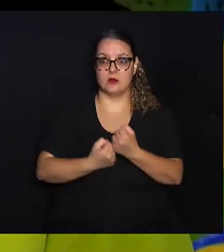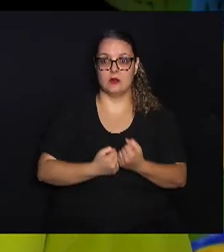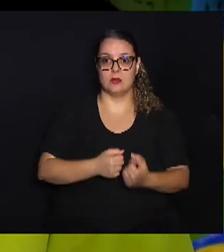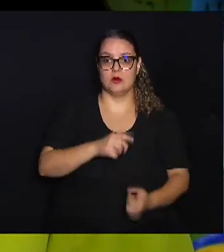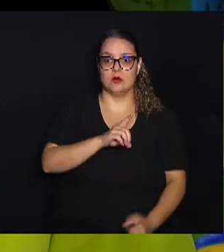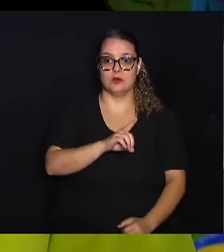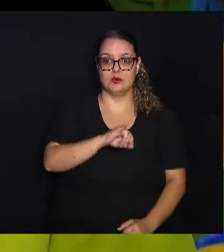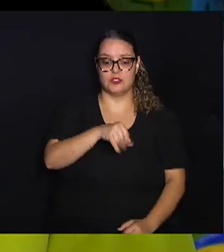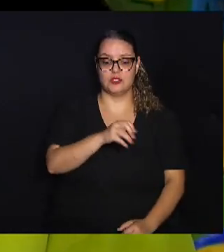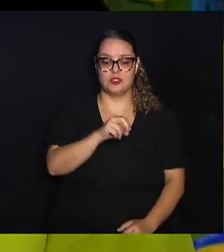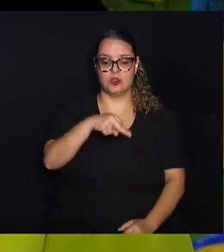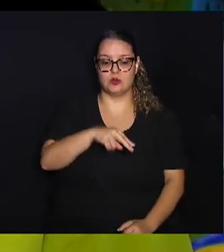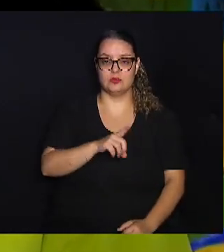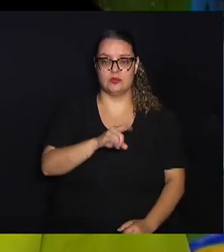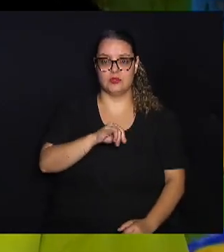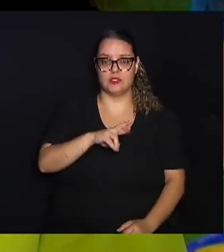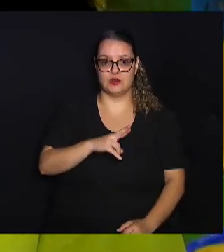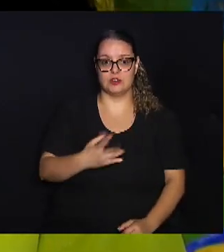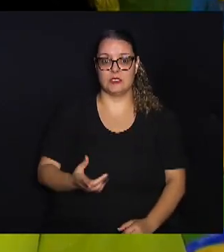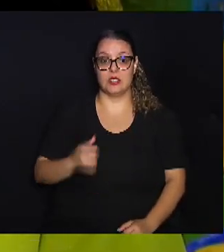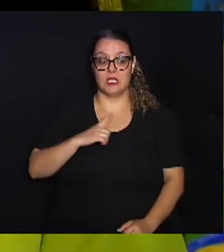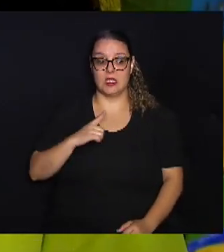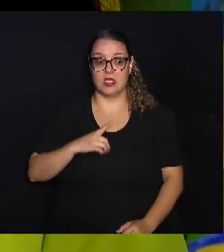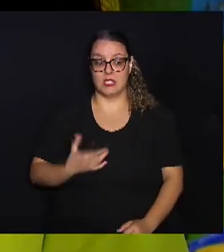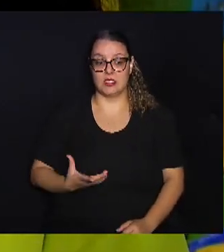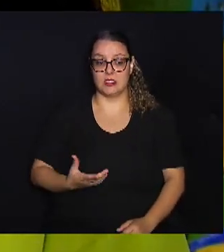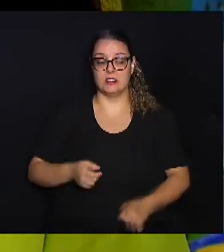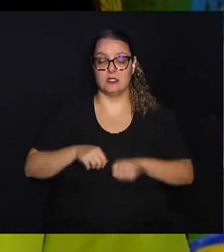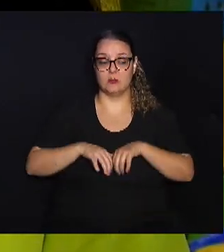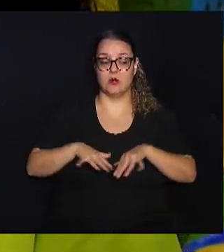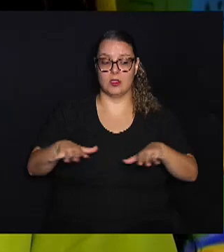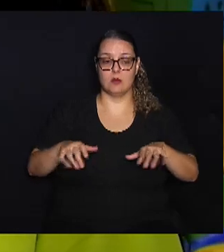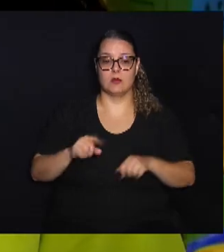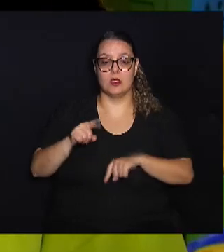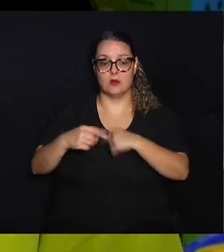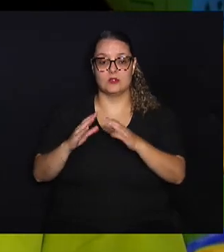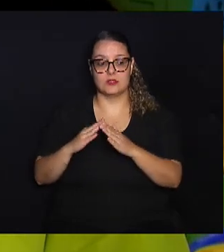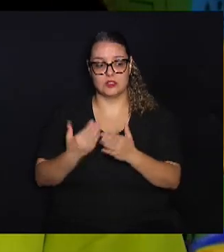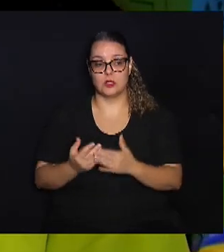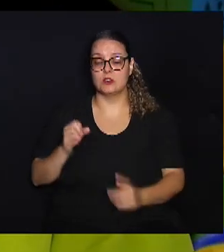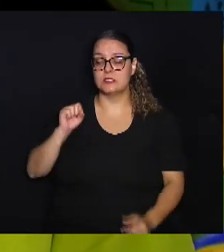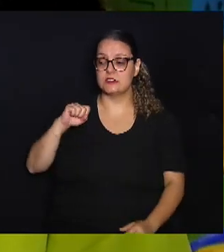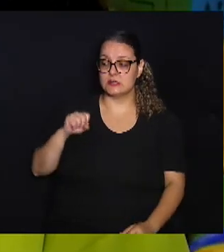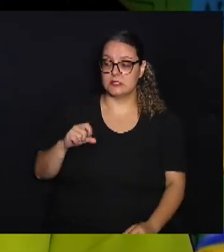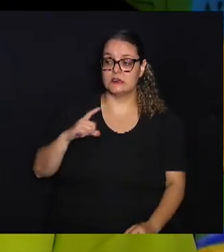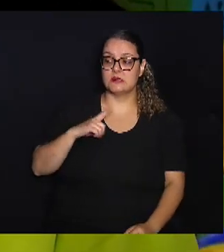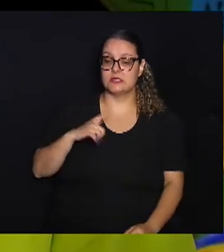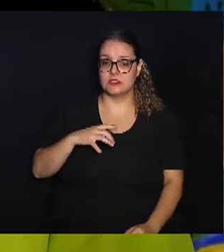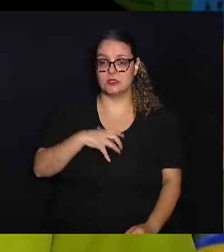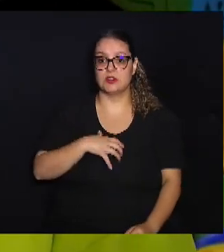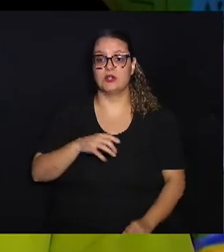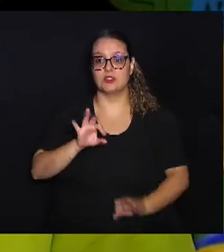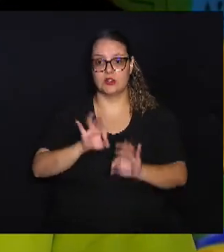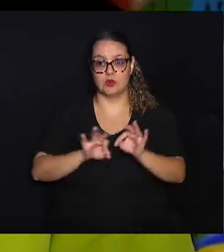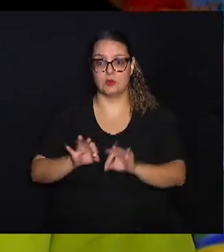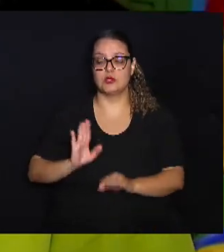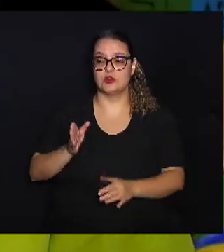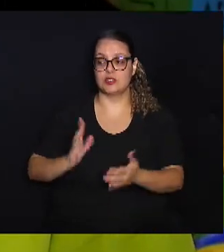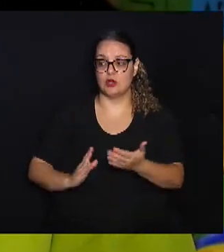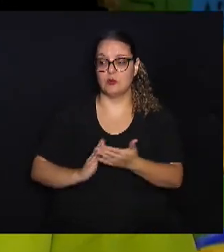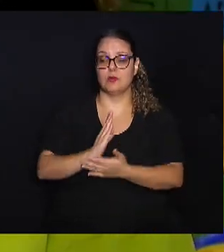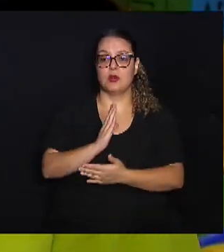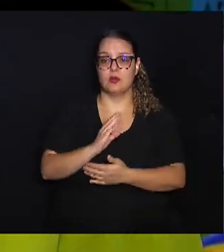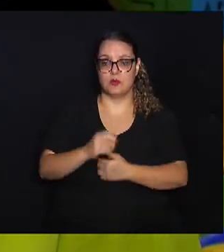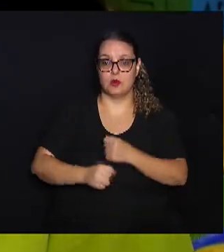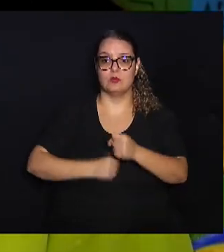da John Deere. E ele tem condições de ser multiplicado para outras escolas? Sim, tem condições. Inclusive o projeto já foi aprovado para o ano